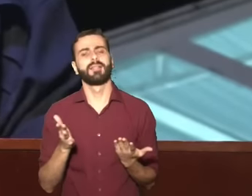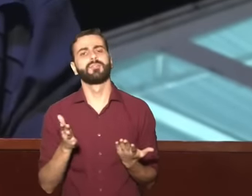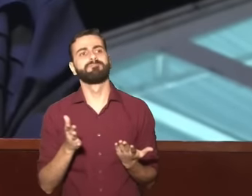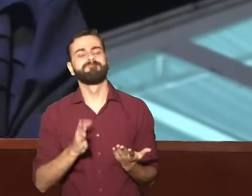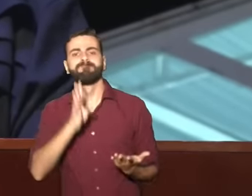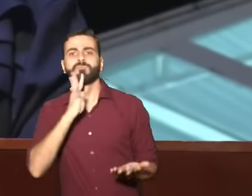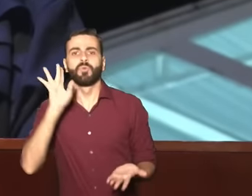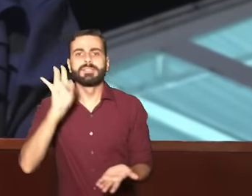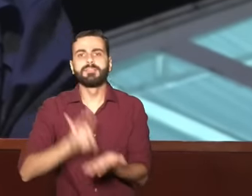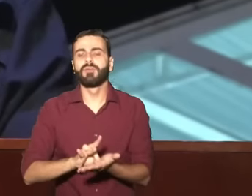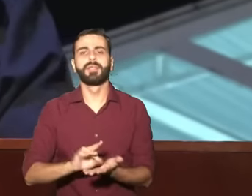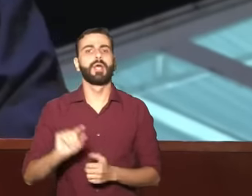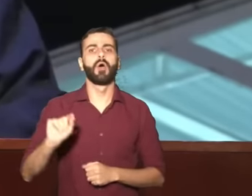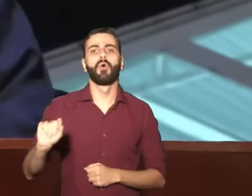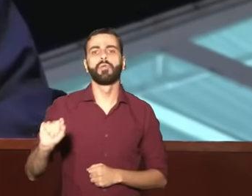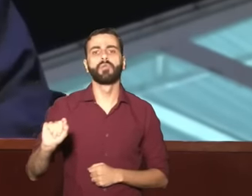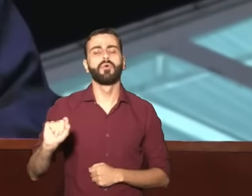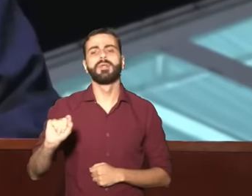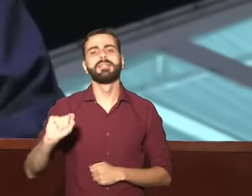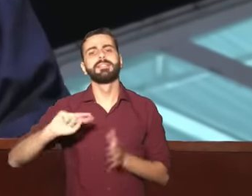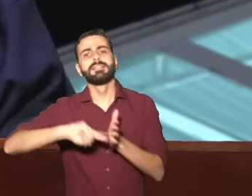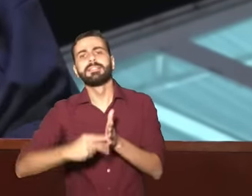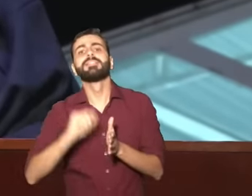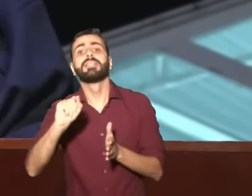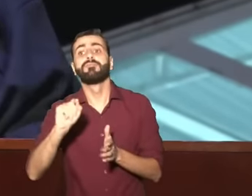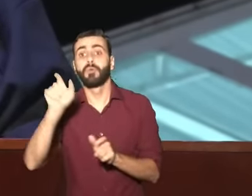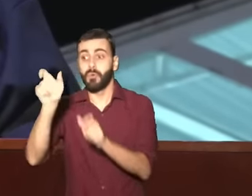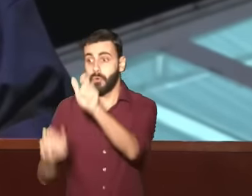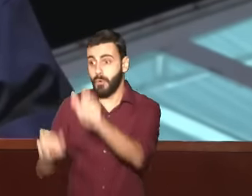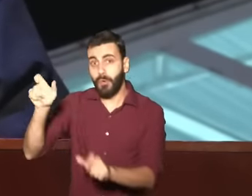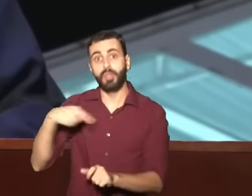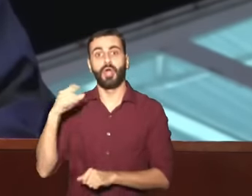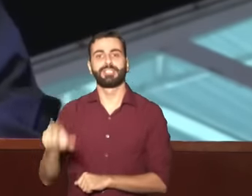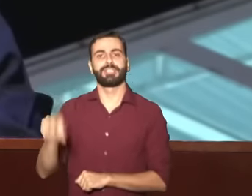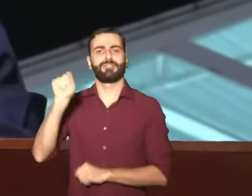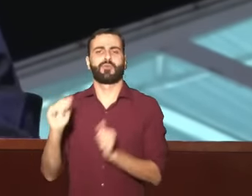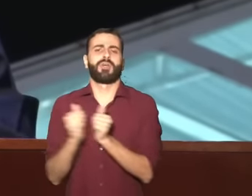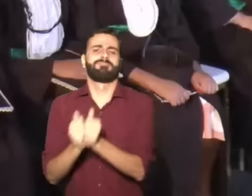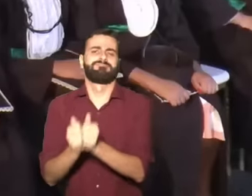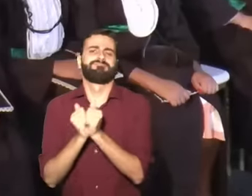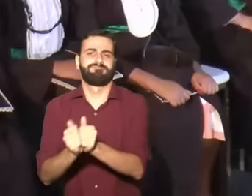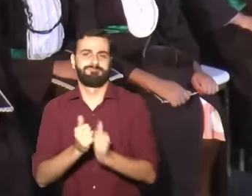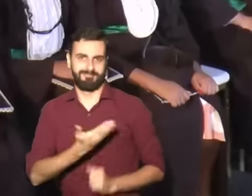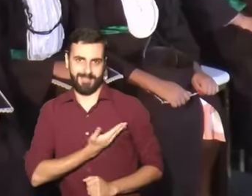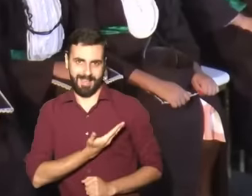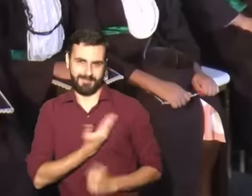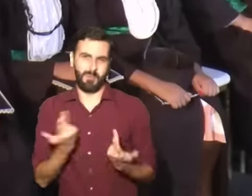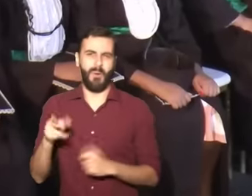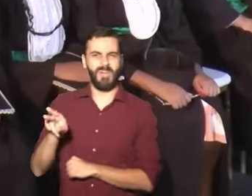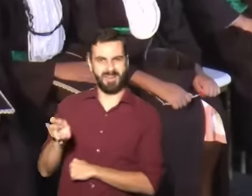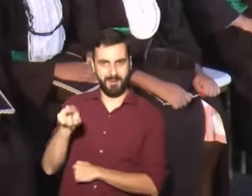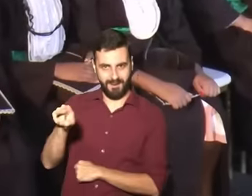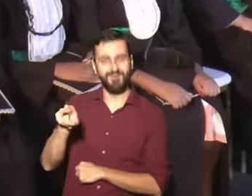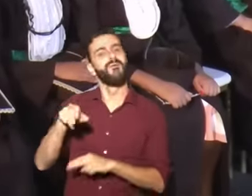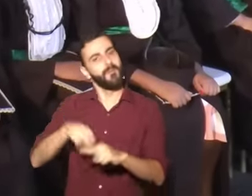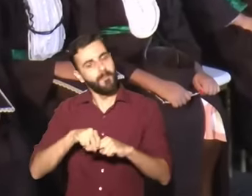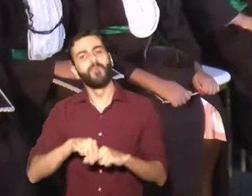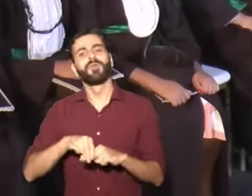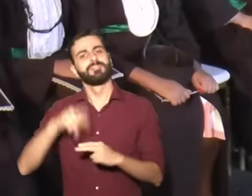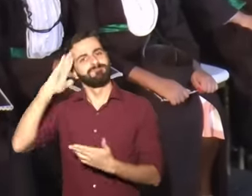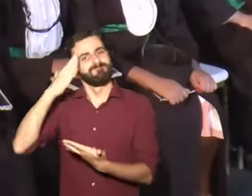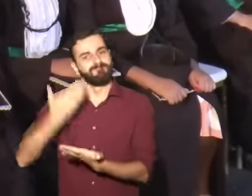compreenderíamos o verdadeiro sentido de termos irmãos que escolhemos. E por isso, teremos